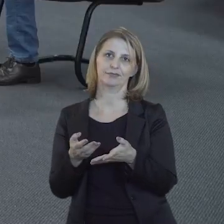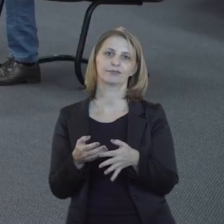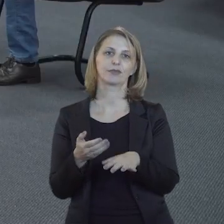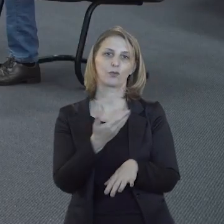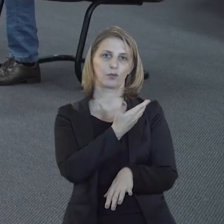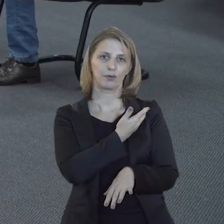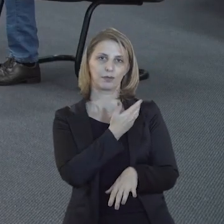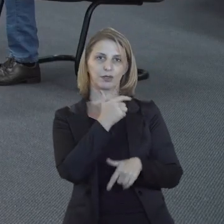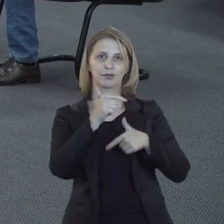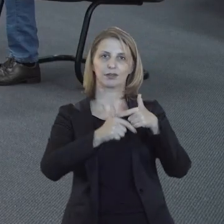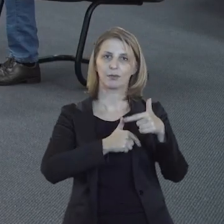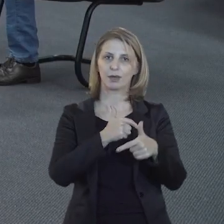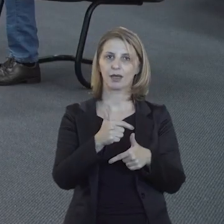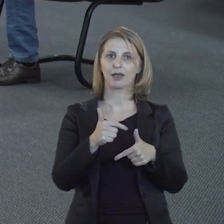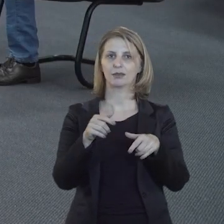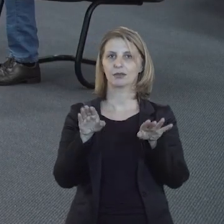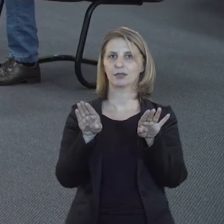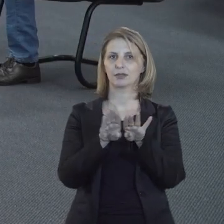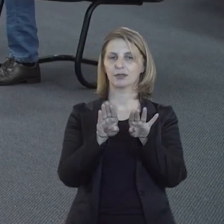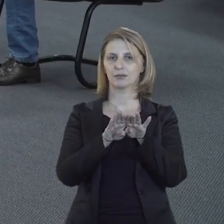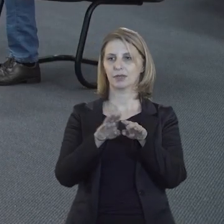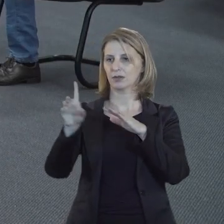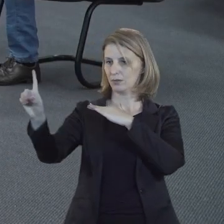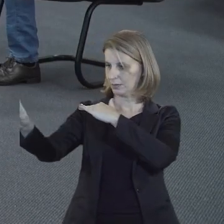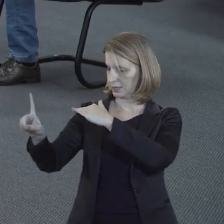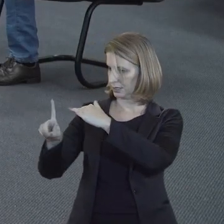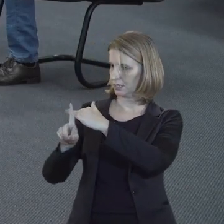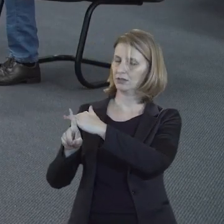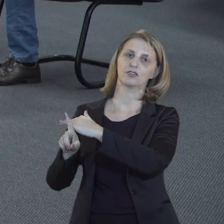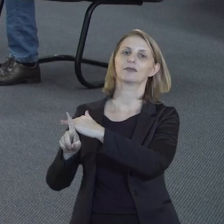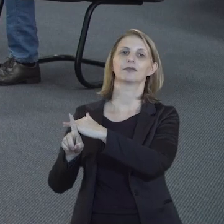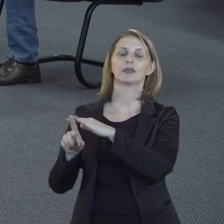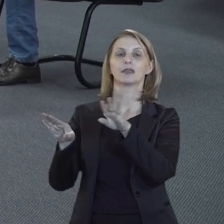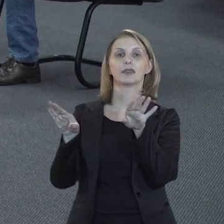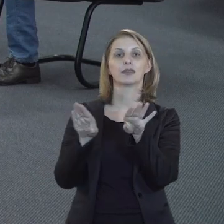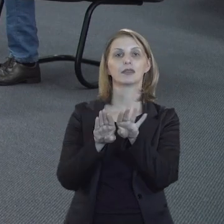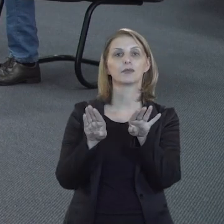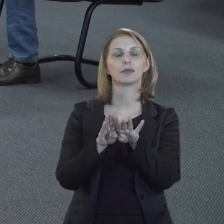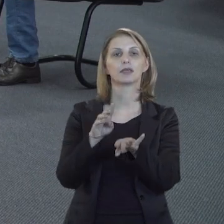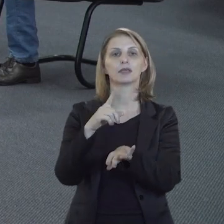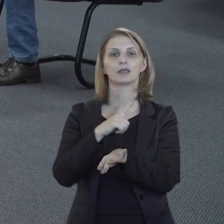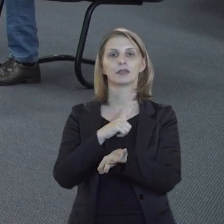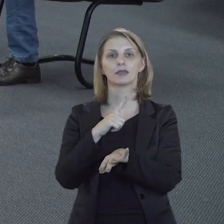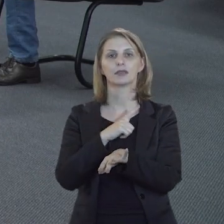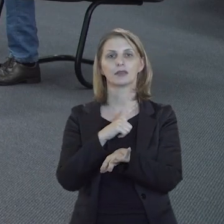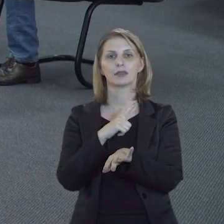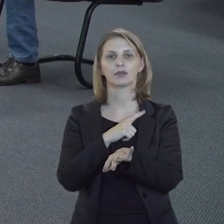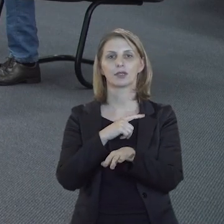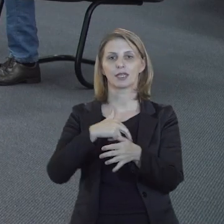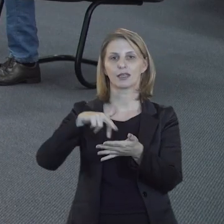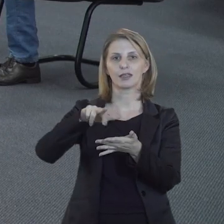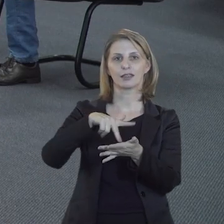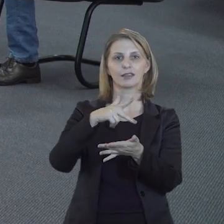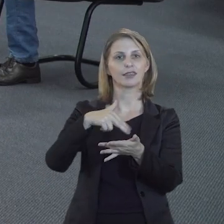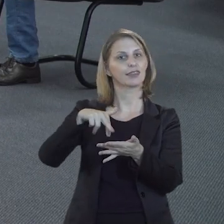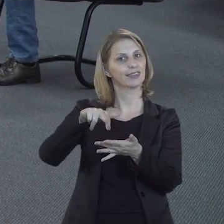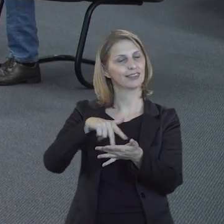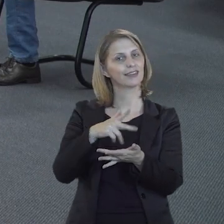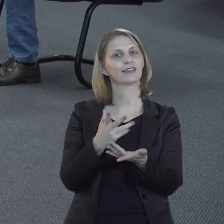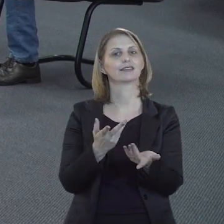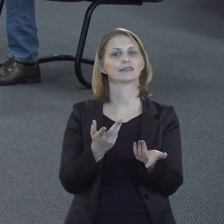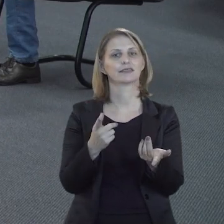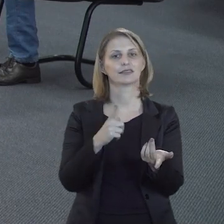já ajuda aí muito, né, tanto o colega de trabalho como o próprio paciente que nos procura. Também existem